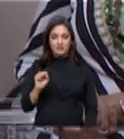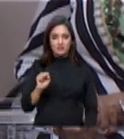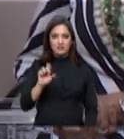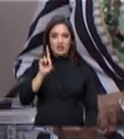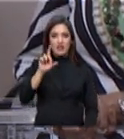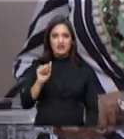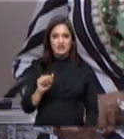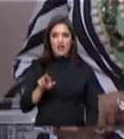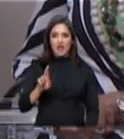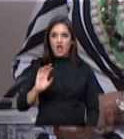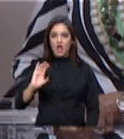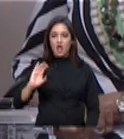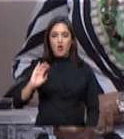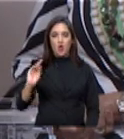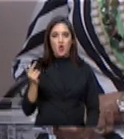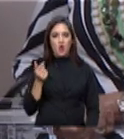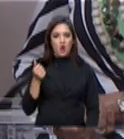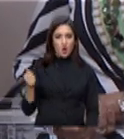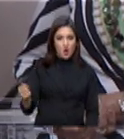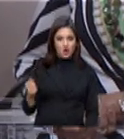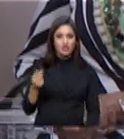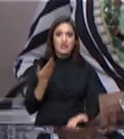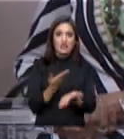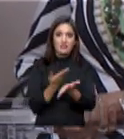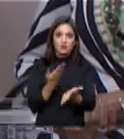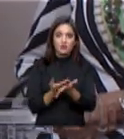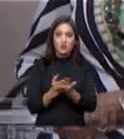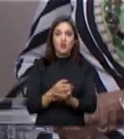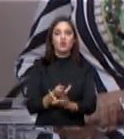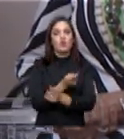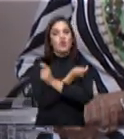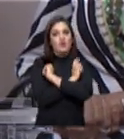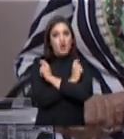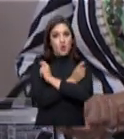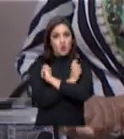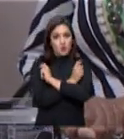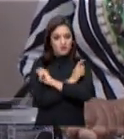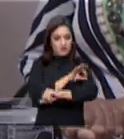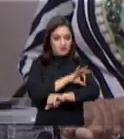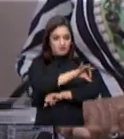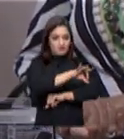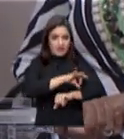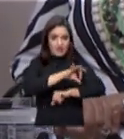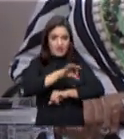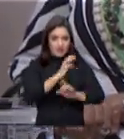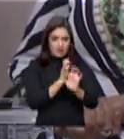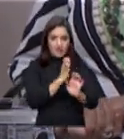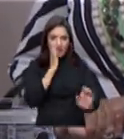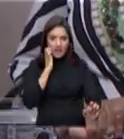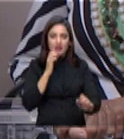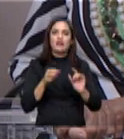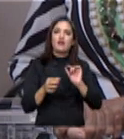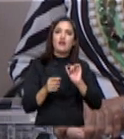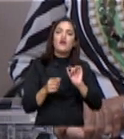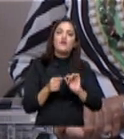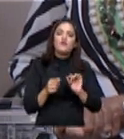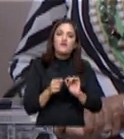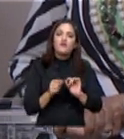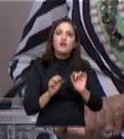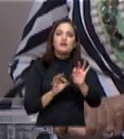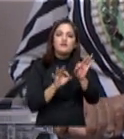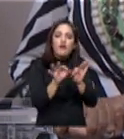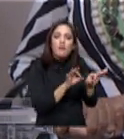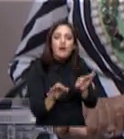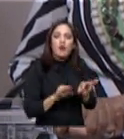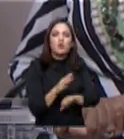e Urbanismo da USP, professor Ricardo Lewandowski, a tarefa de idealizar o projeto arquitetônico de nosso